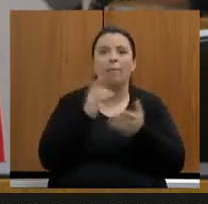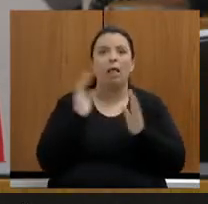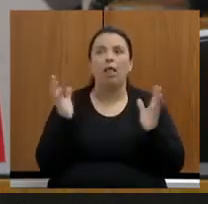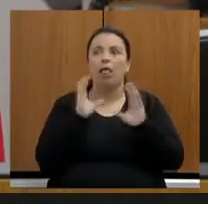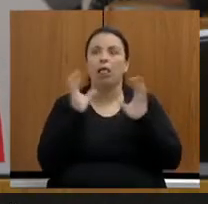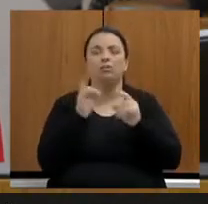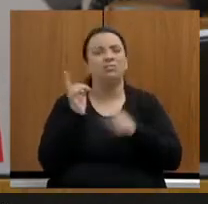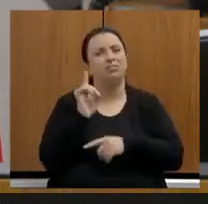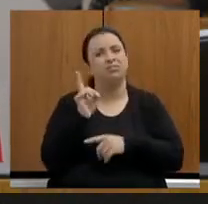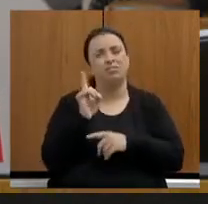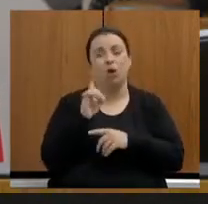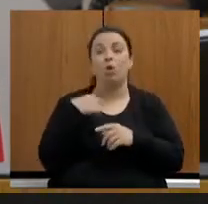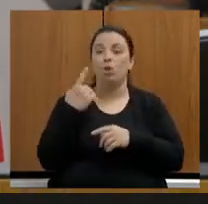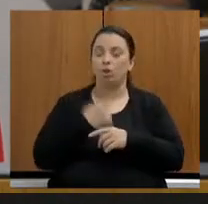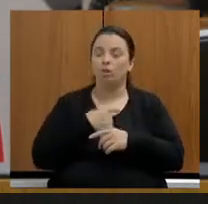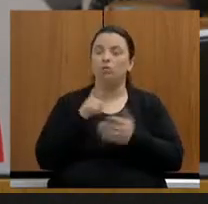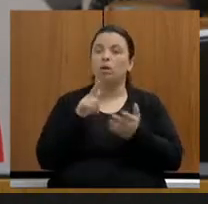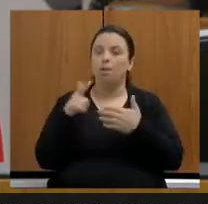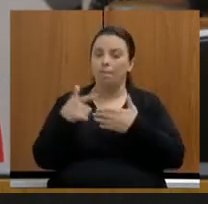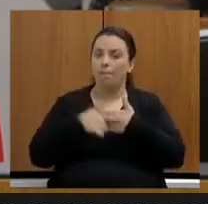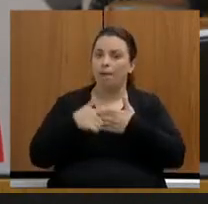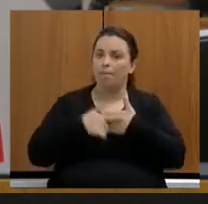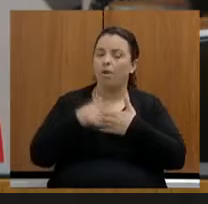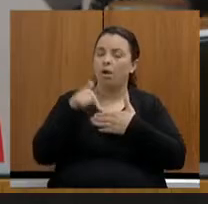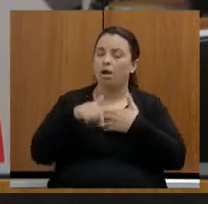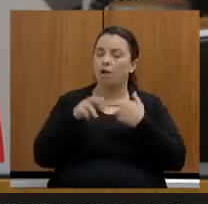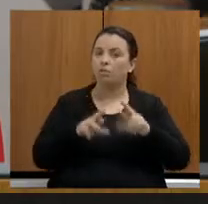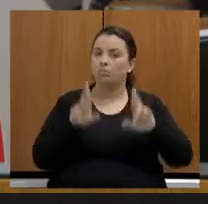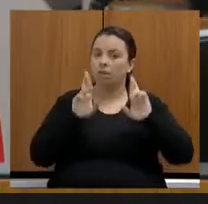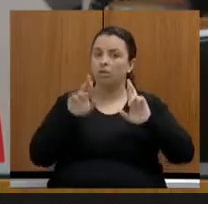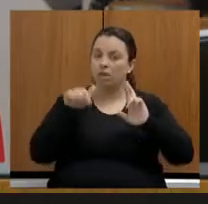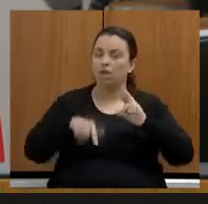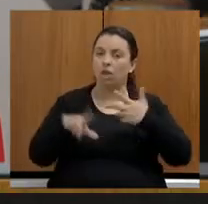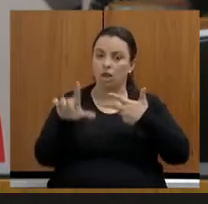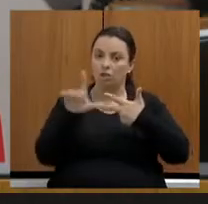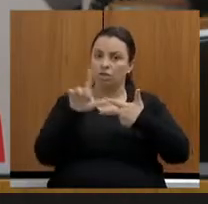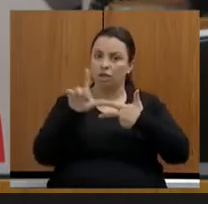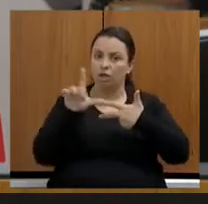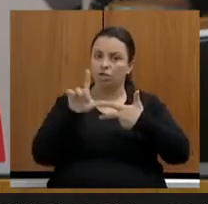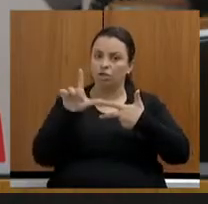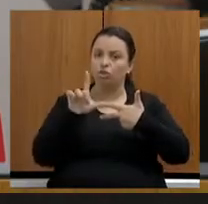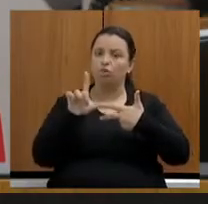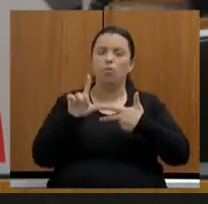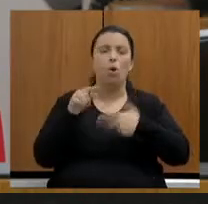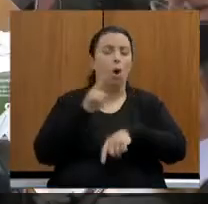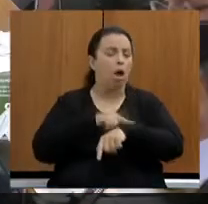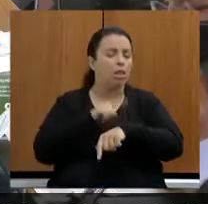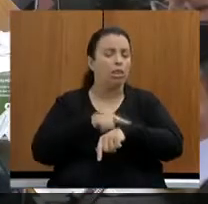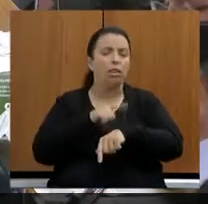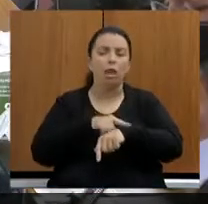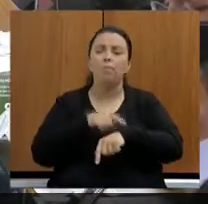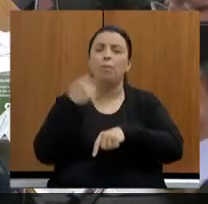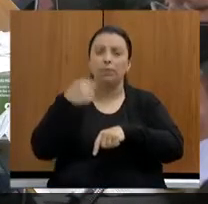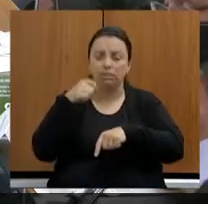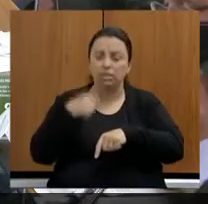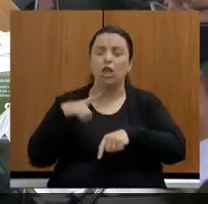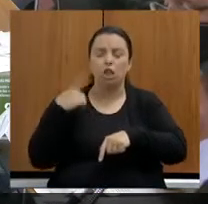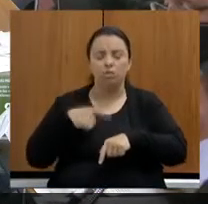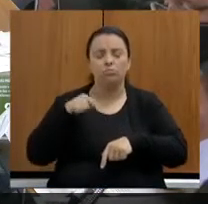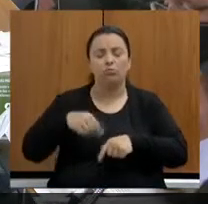isso nosso papel estar aqui é não poder legislativo pelo tempo necessário então esperamos fazer aí um bom debate